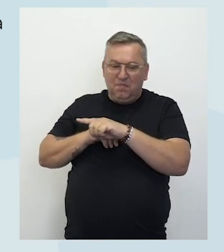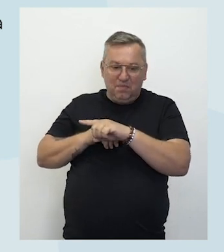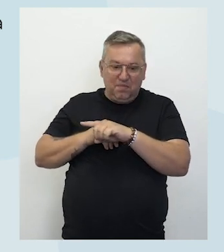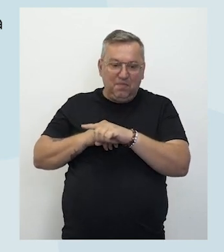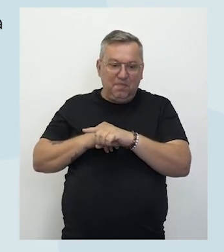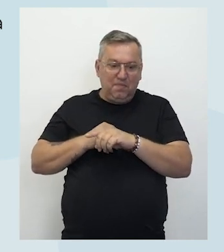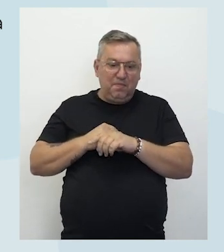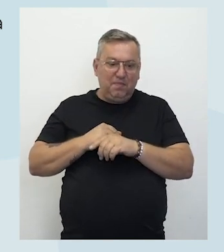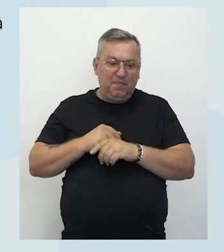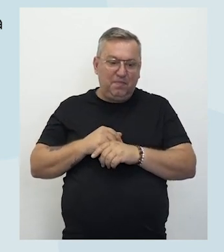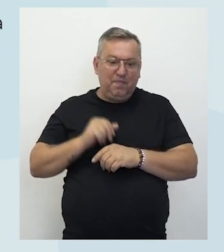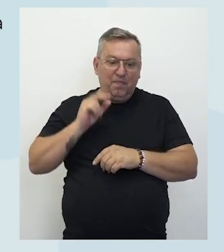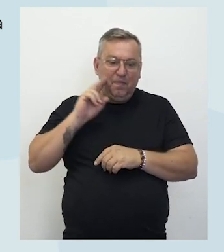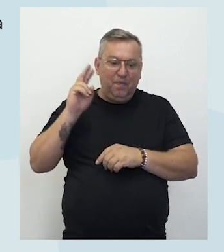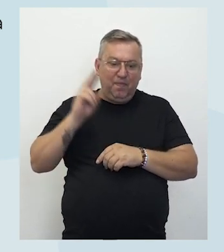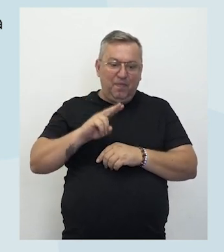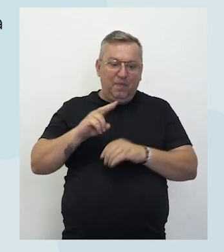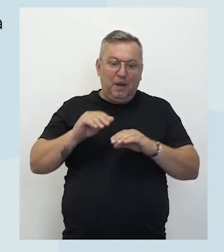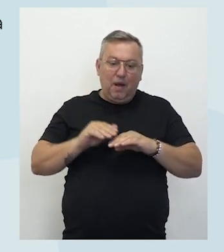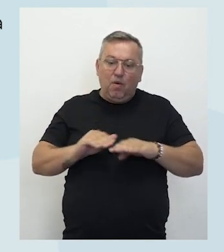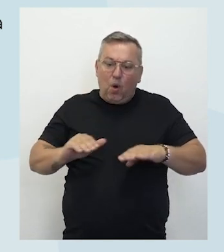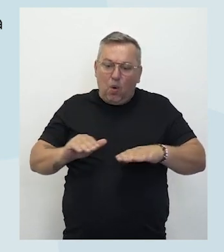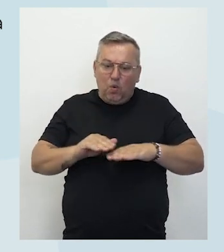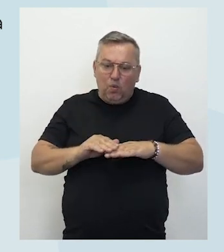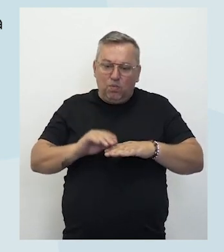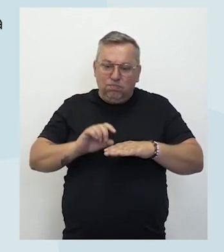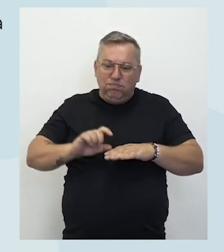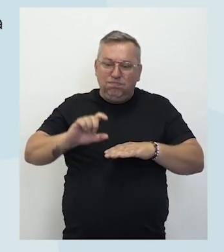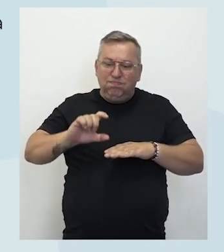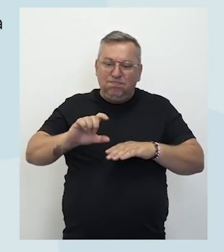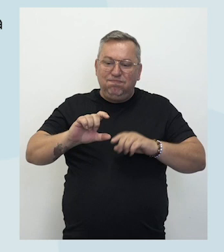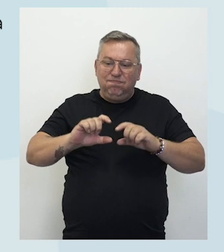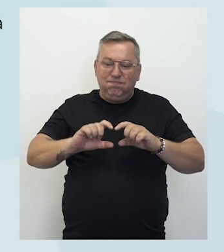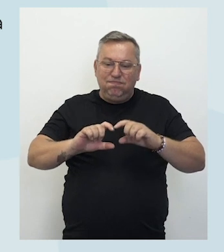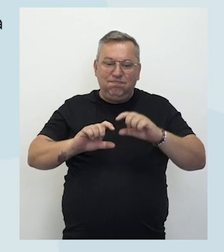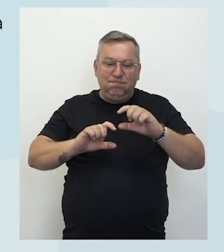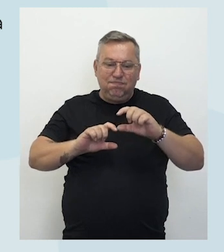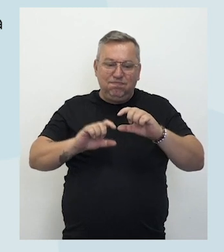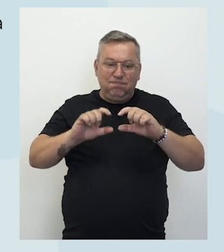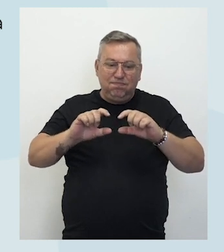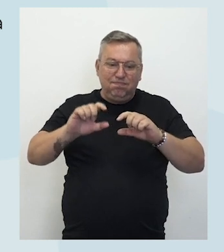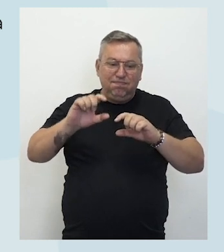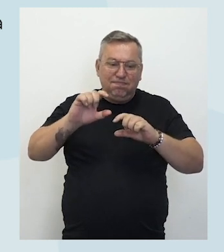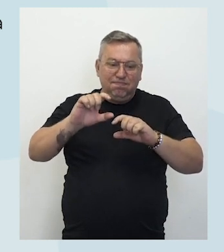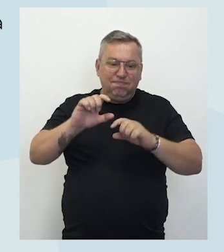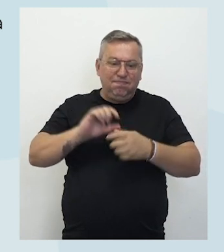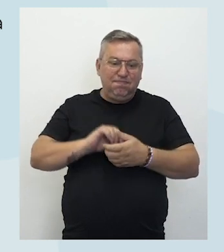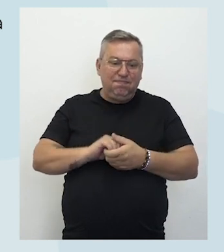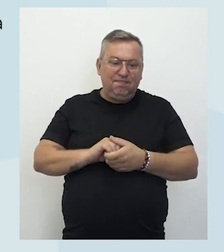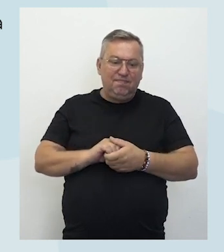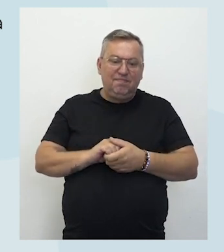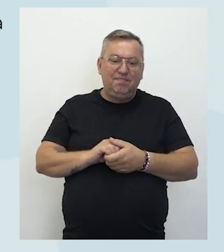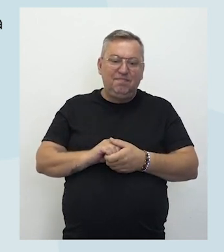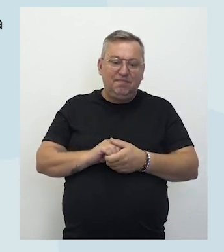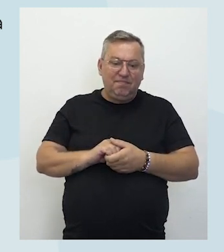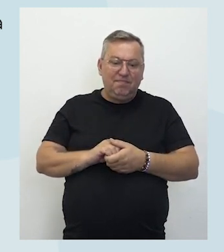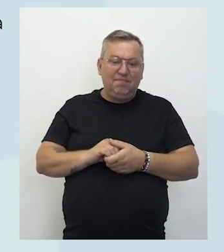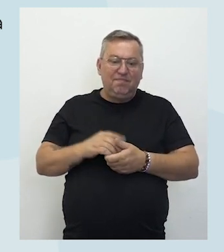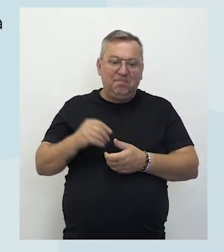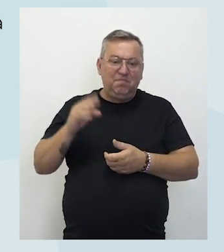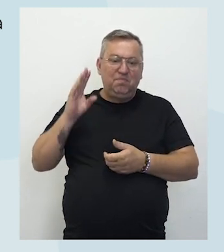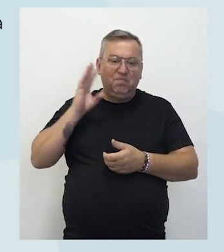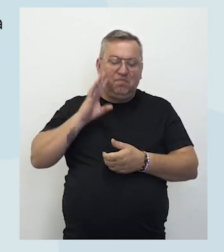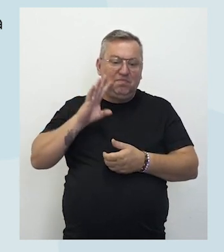pegar ali desde a rocha matriz até a camada com a presença mais de matéria orgânica, né? Olha como